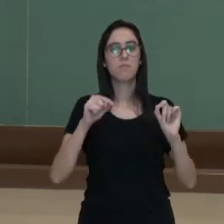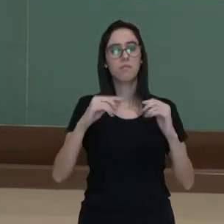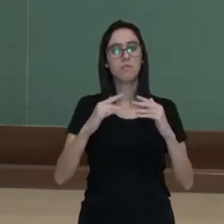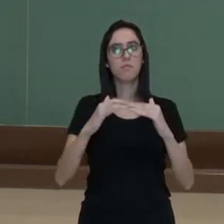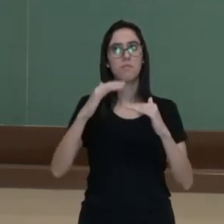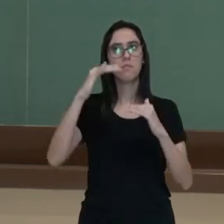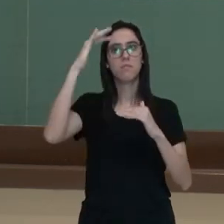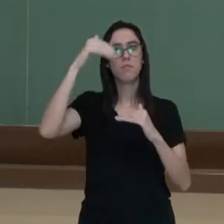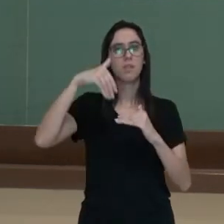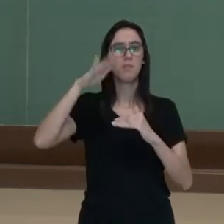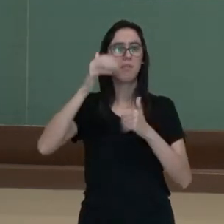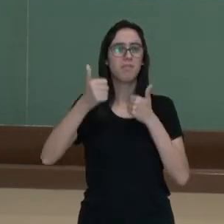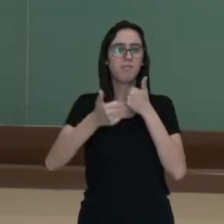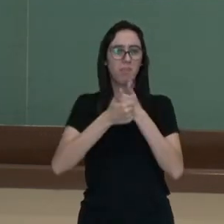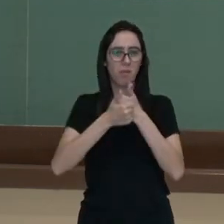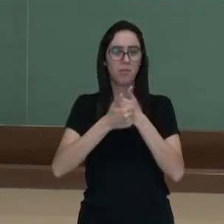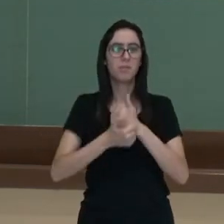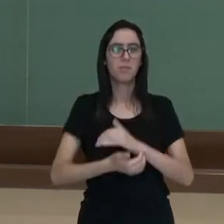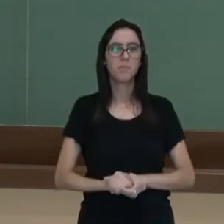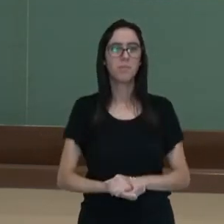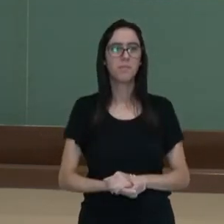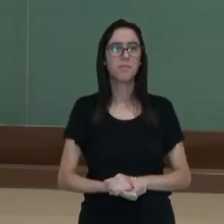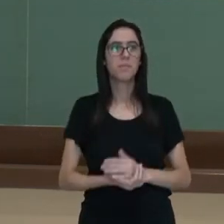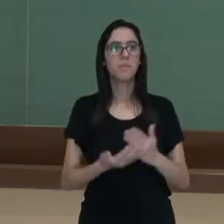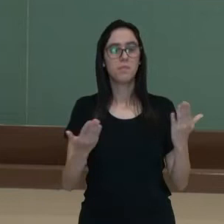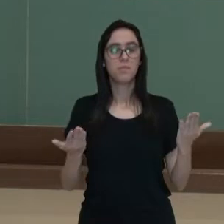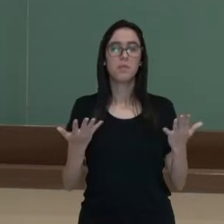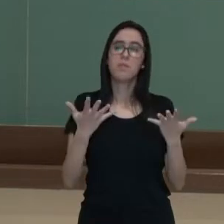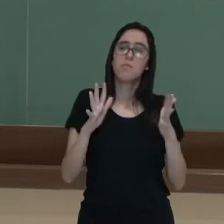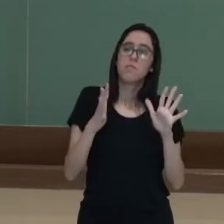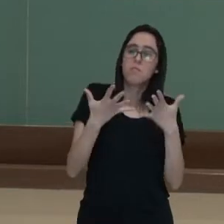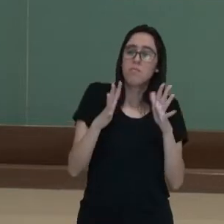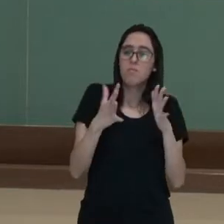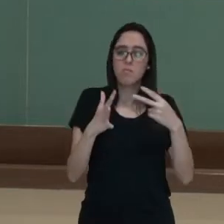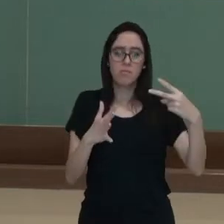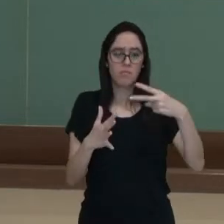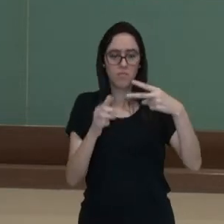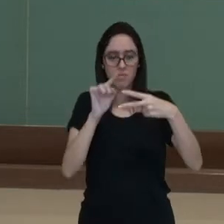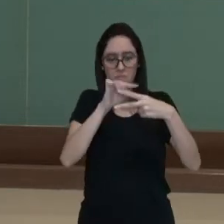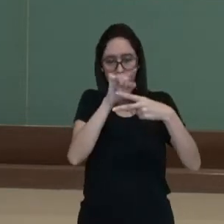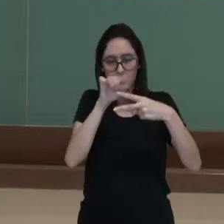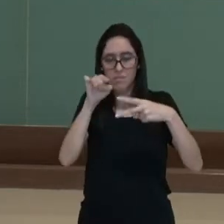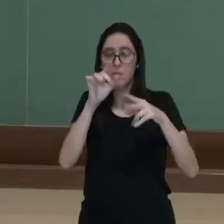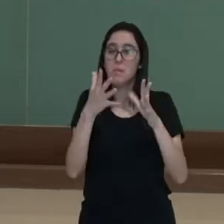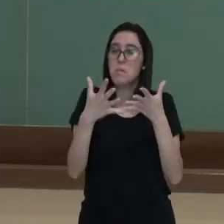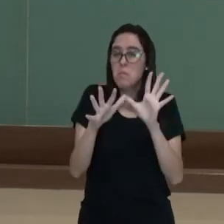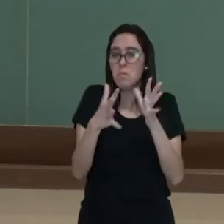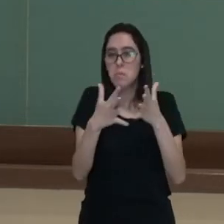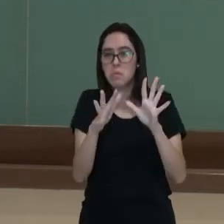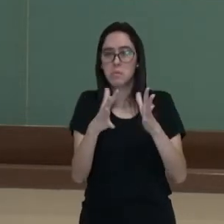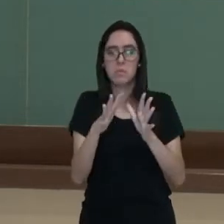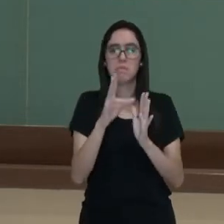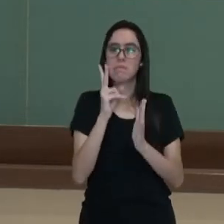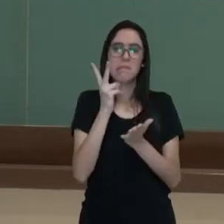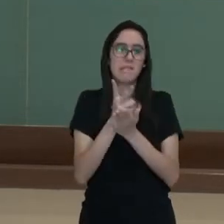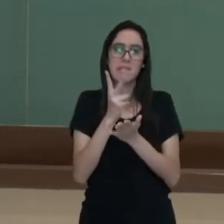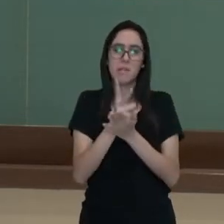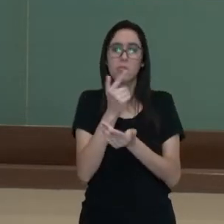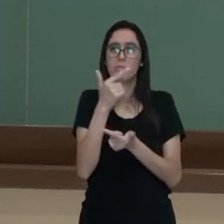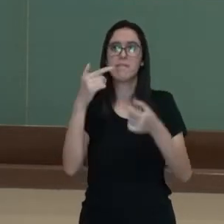próxima. Então, aproximadamente, ó, aproximadamente, o número irracional é sempre aproximado,